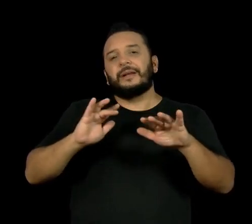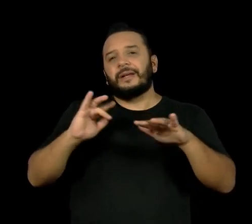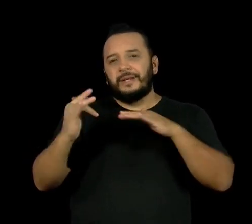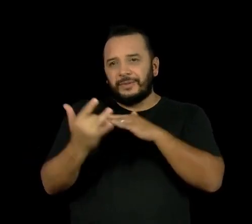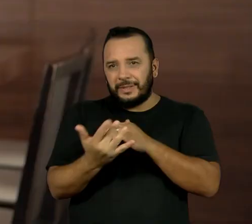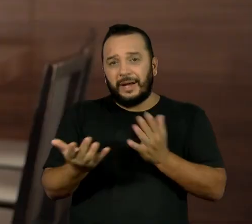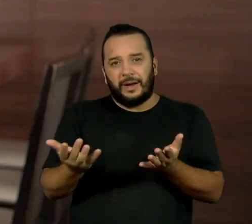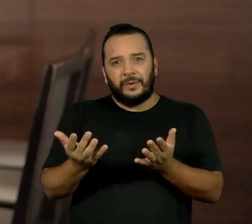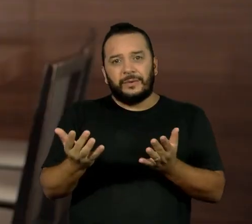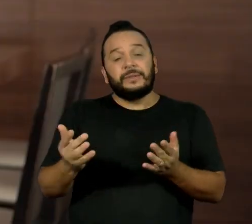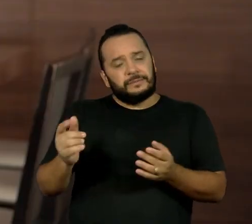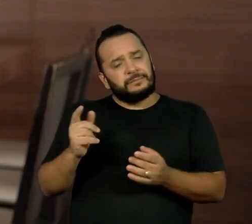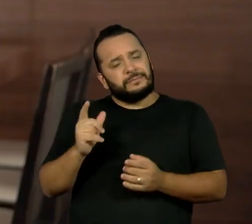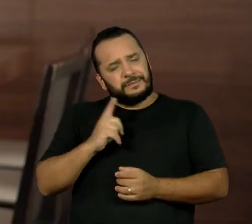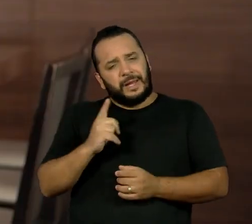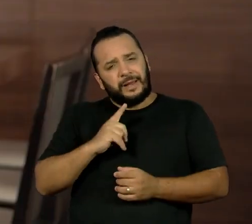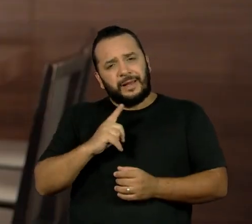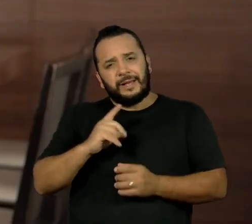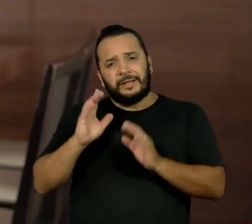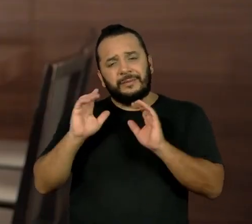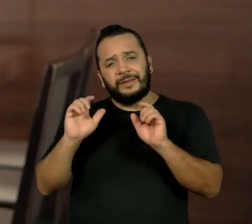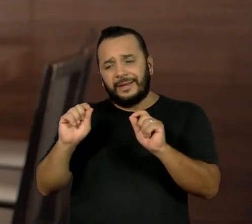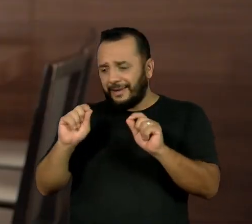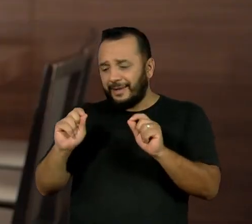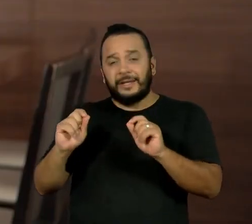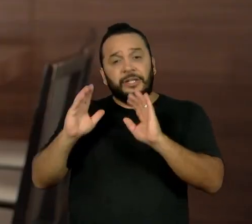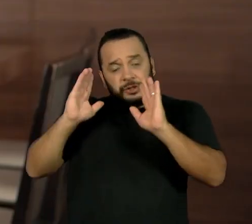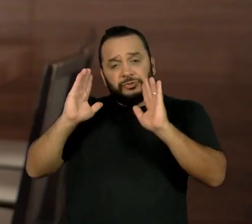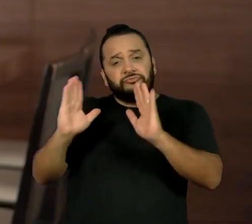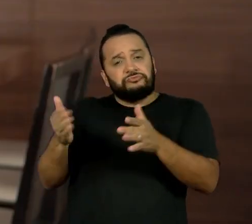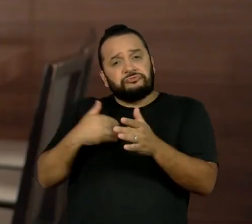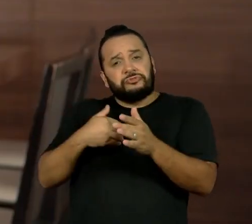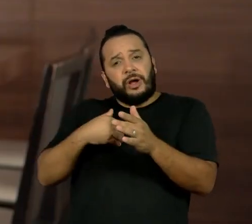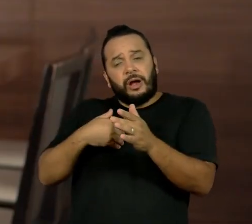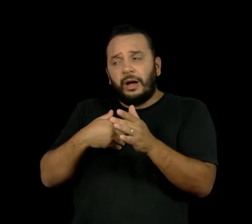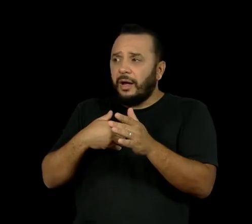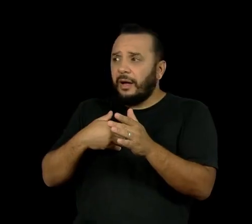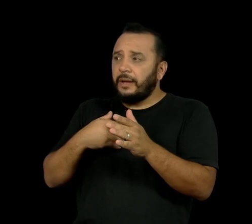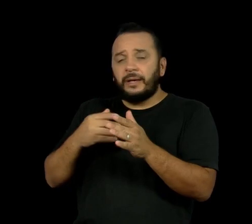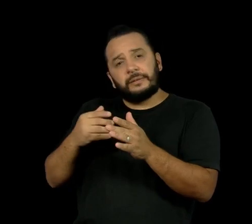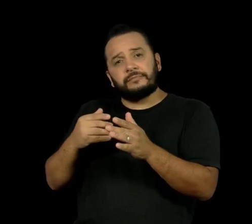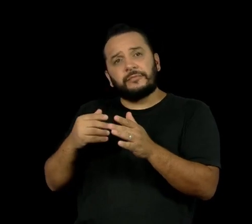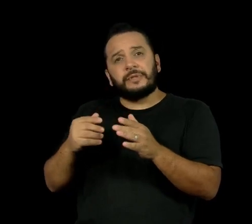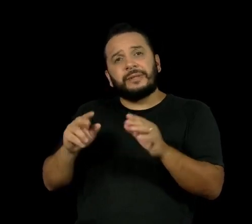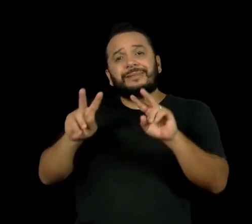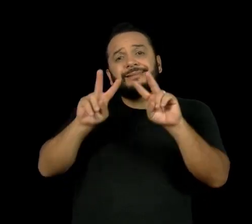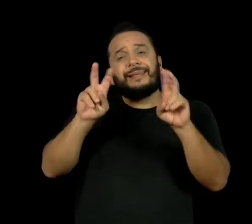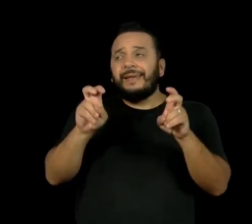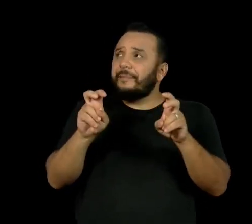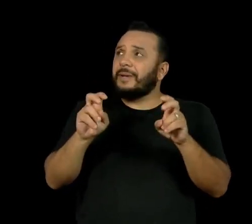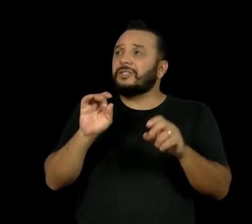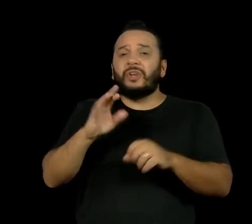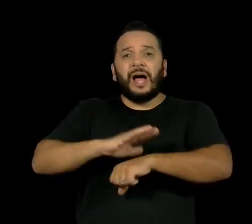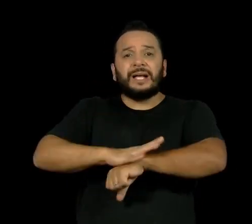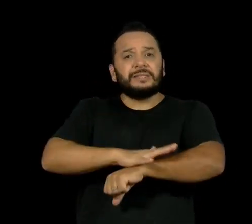só numa caixinha. Então a gente aumentou nossos números de editoria, a gente fala de cultura, de cinema.